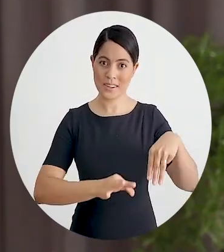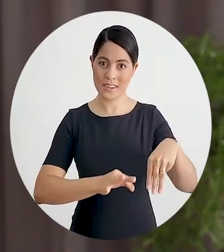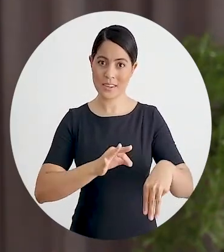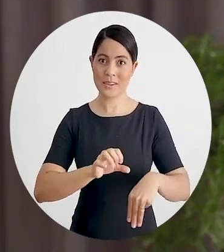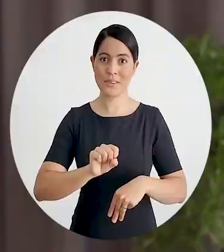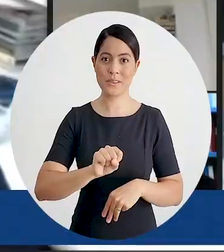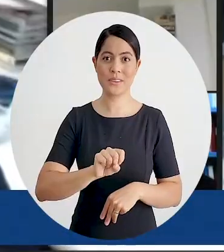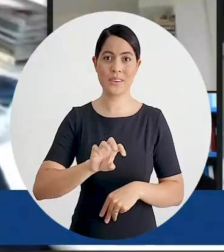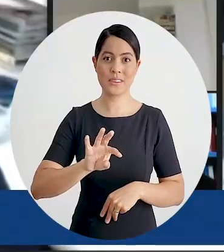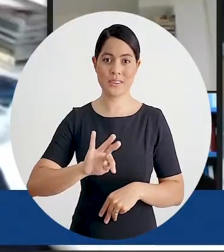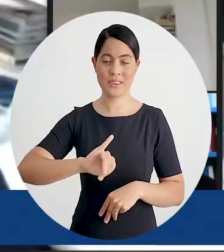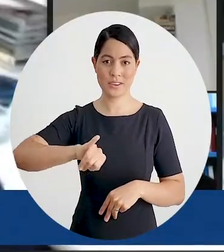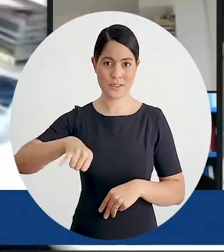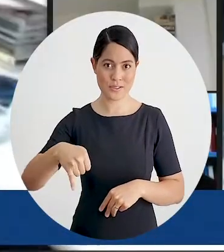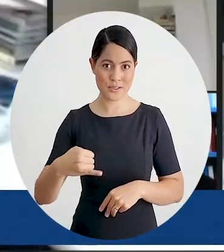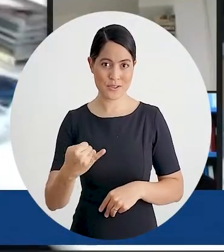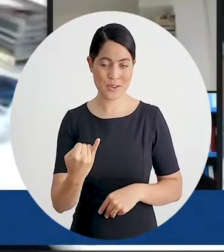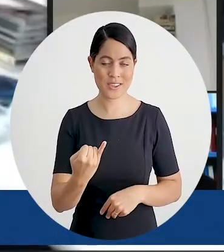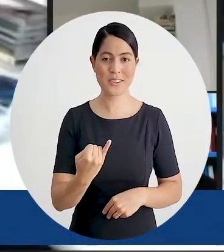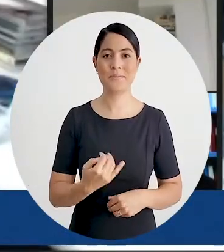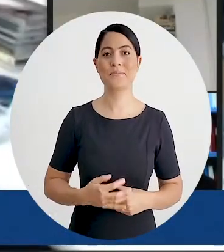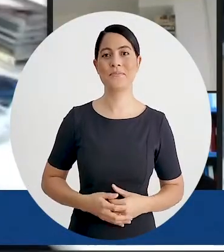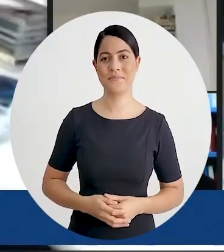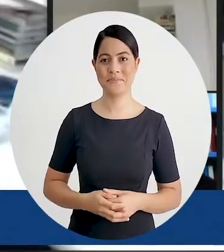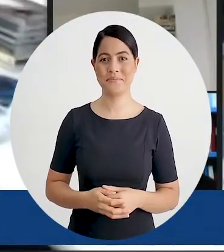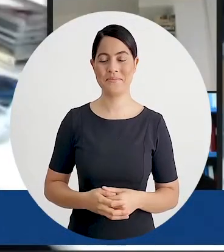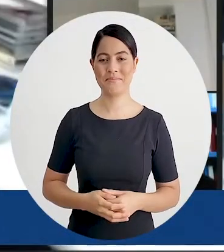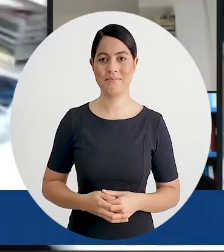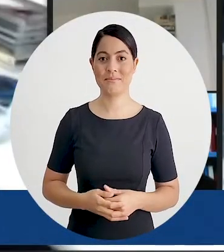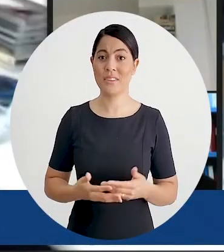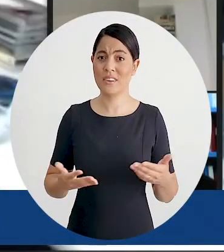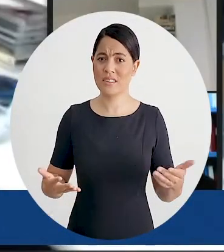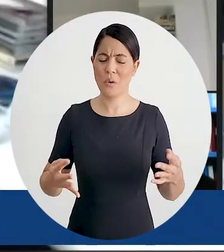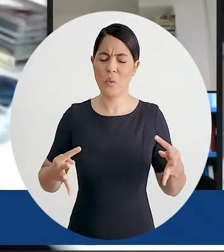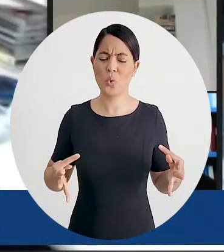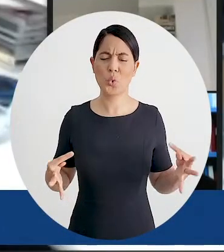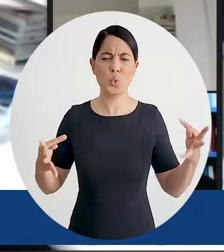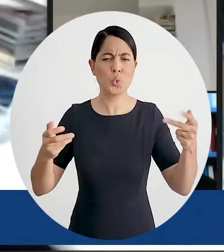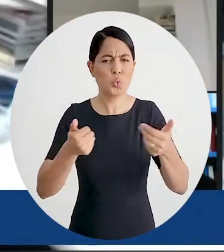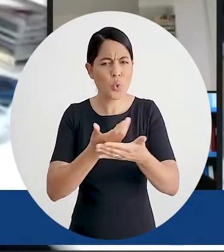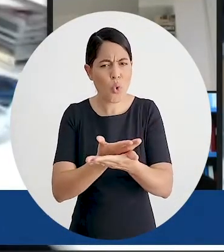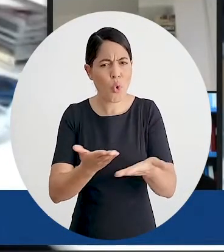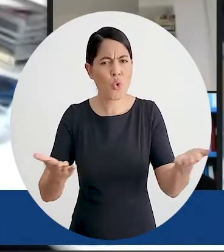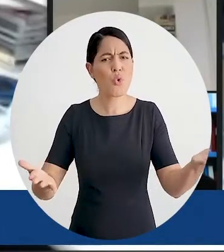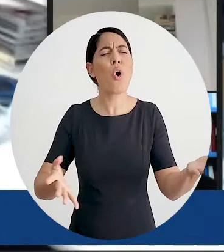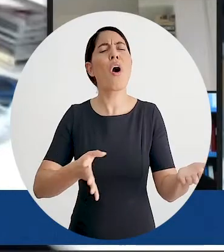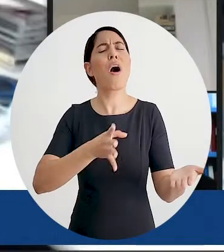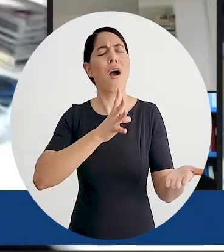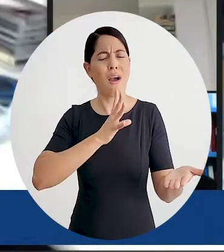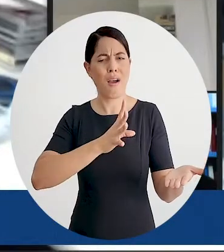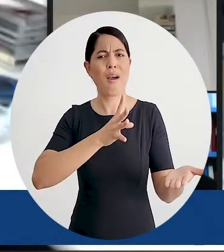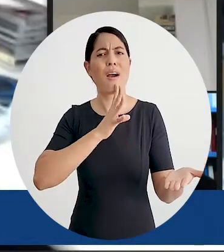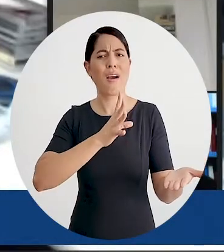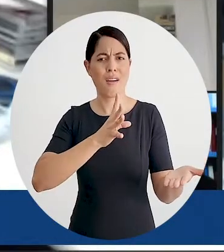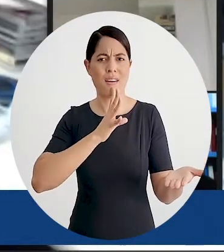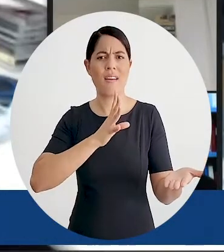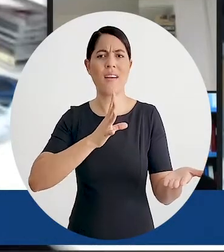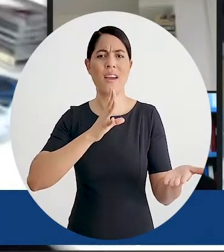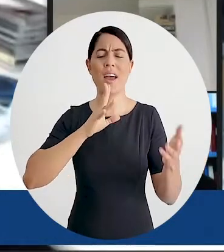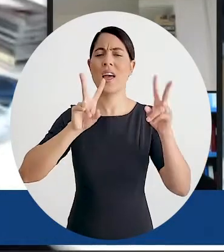Herman Benjamin. Todos nós reconhecemos, nós juízes, e os que conhecem o direito